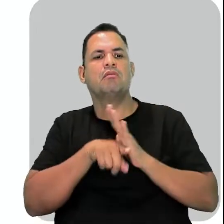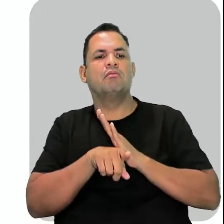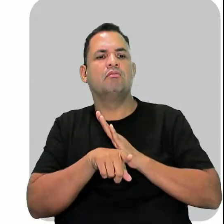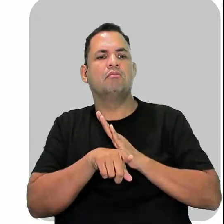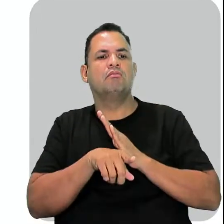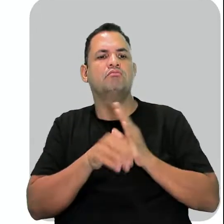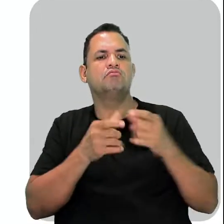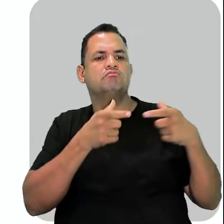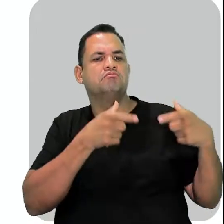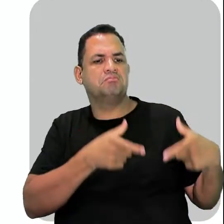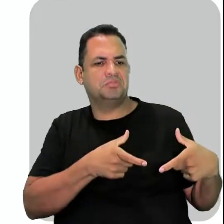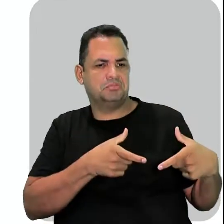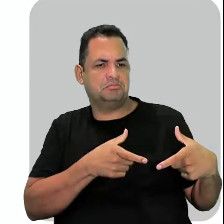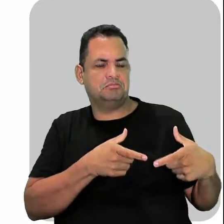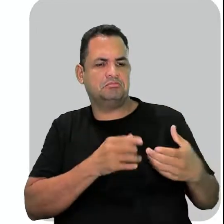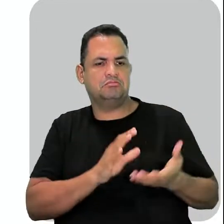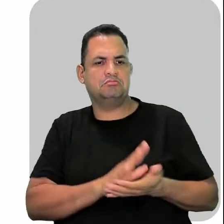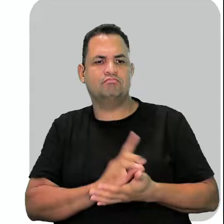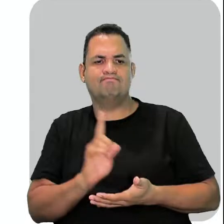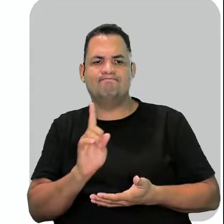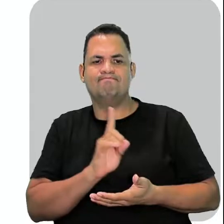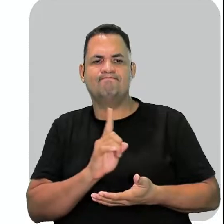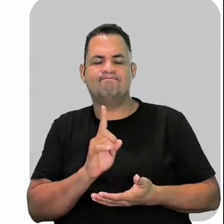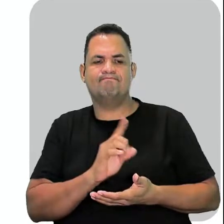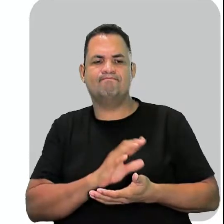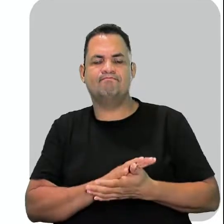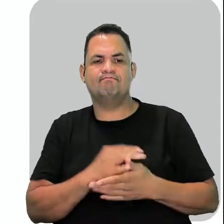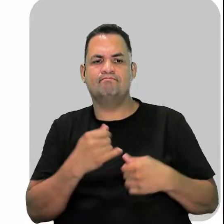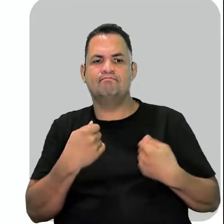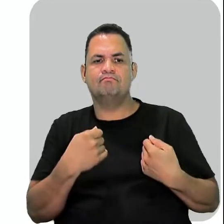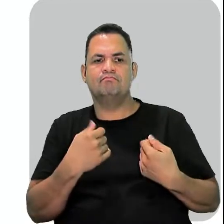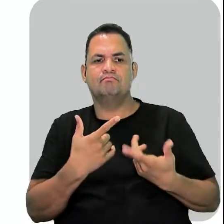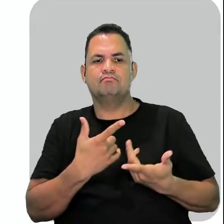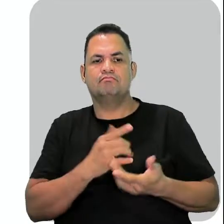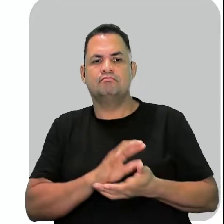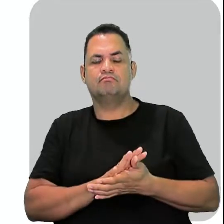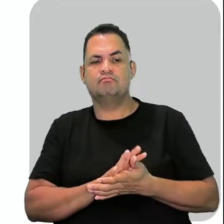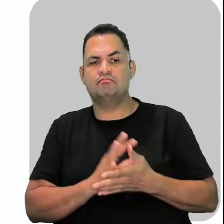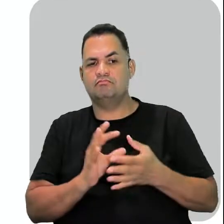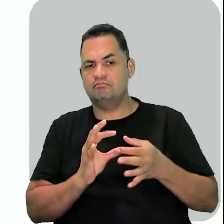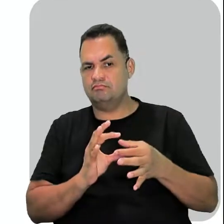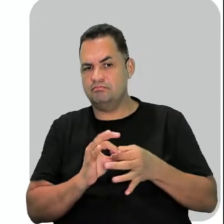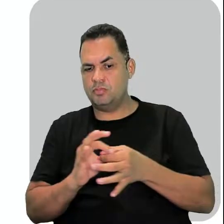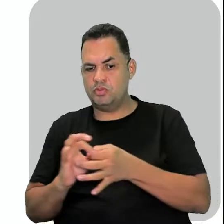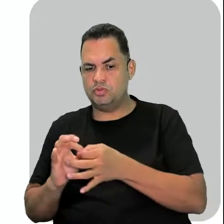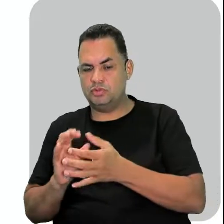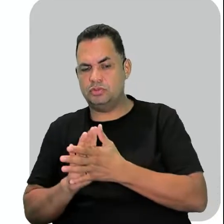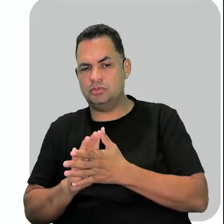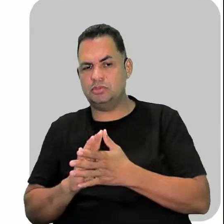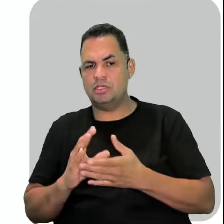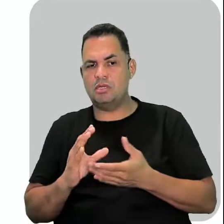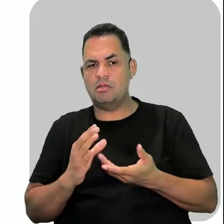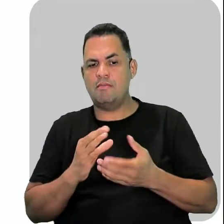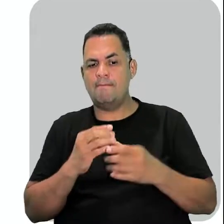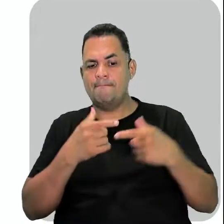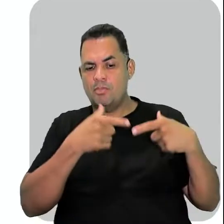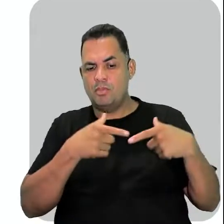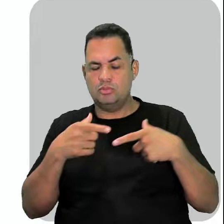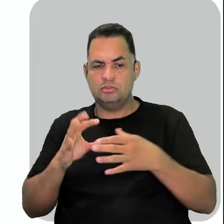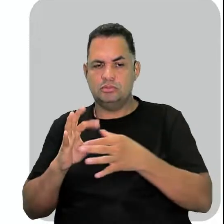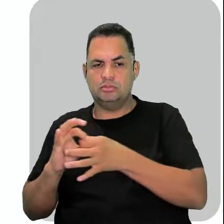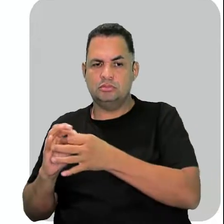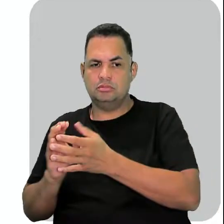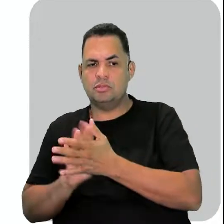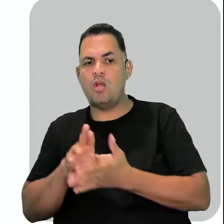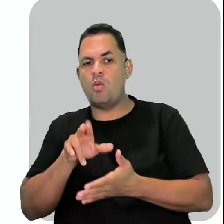é isômero de posição? Não. Para ser isômero de posição e de cadeia, eles teriam que ser o mesmo